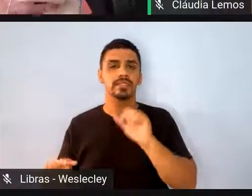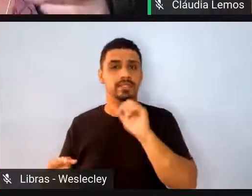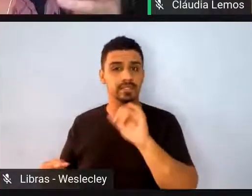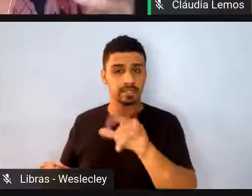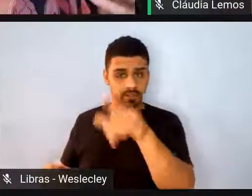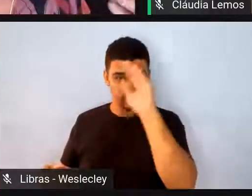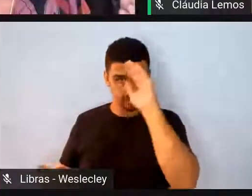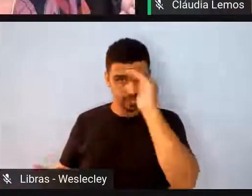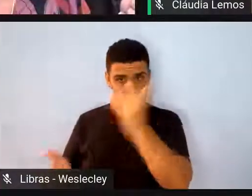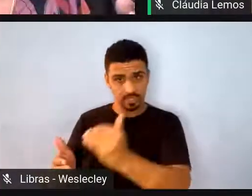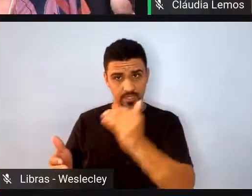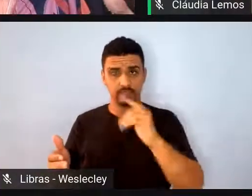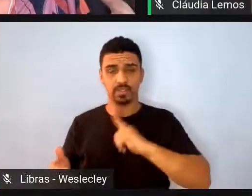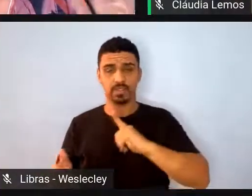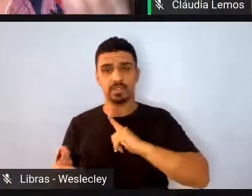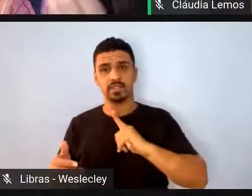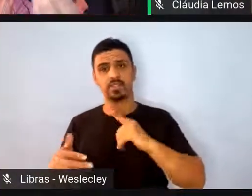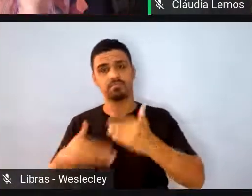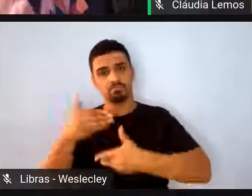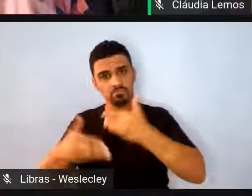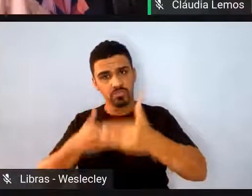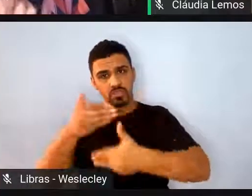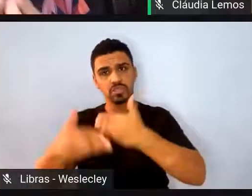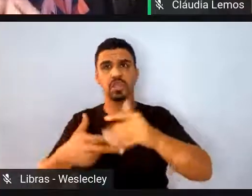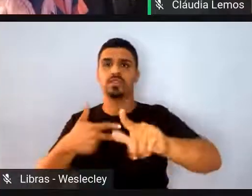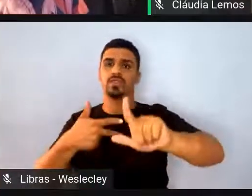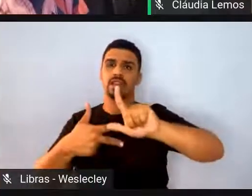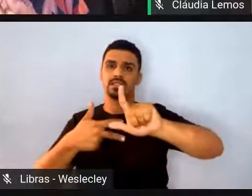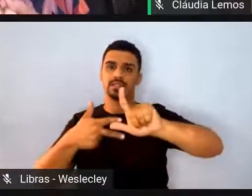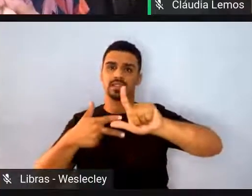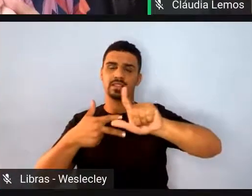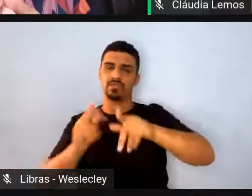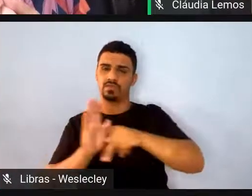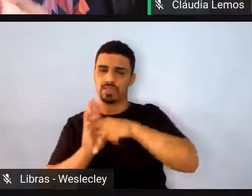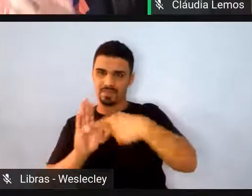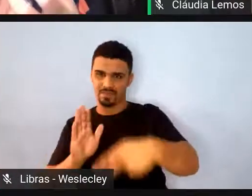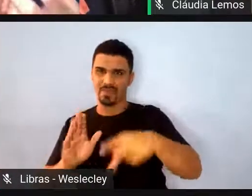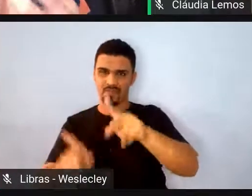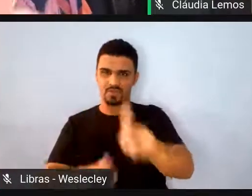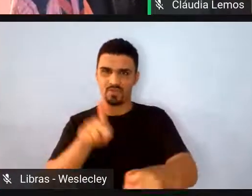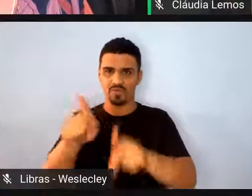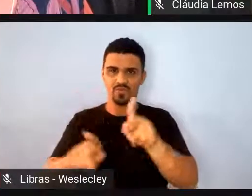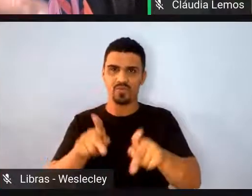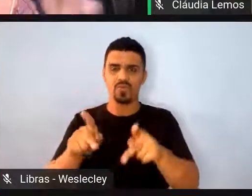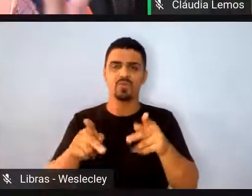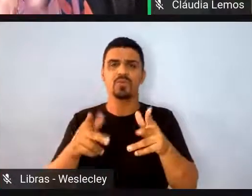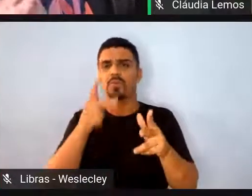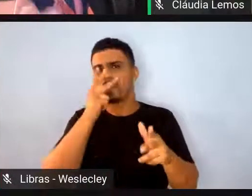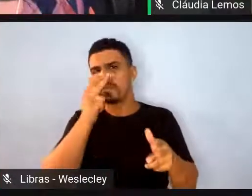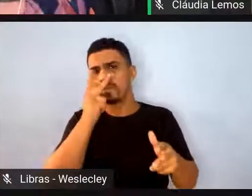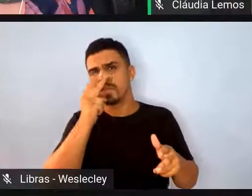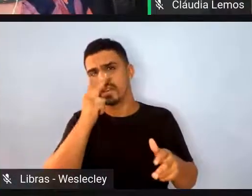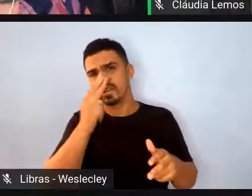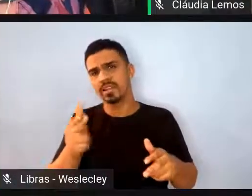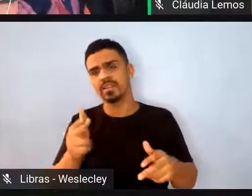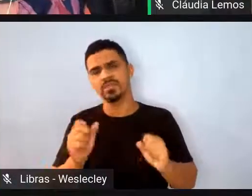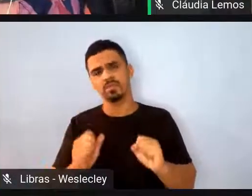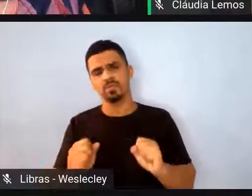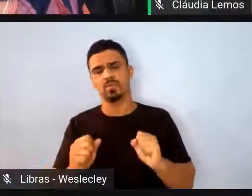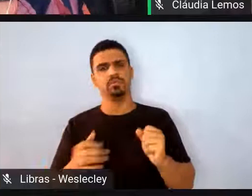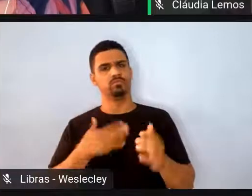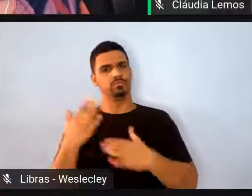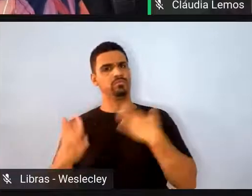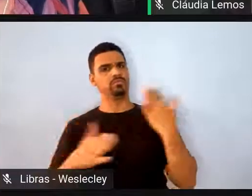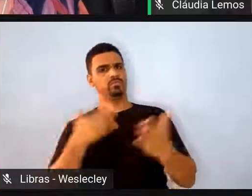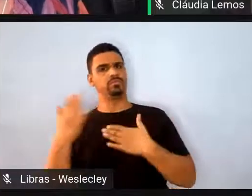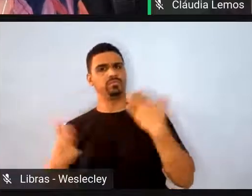todo esse processo legislativo, que é algo muito árido do público, isso pode, de certa forma, também espantar o público, entendeu? Eu